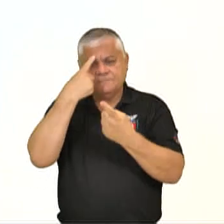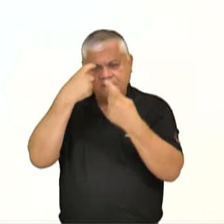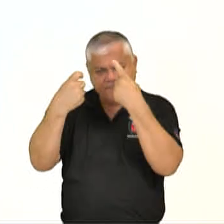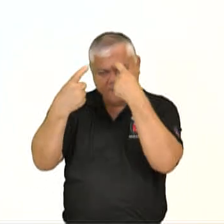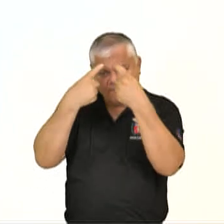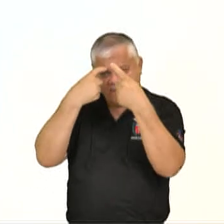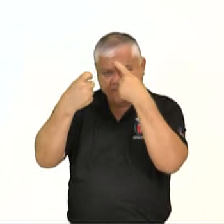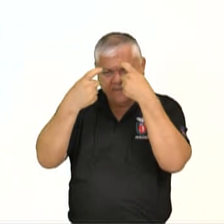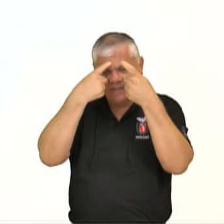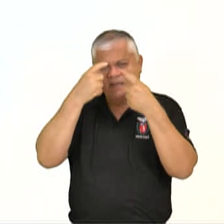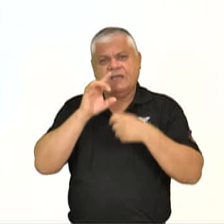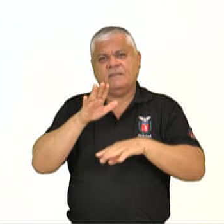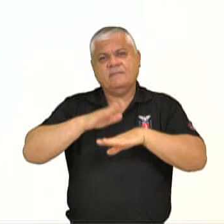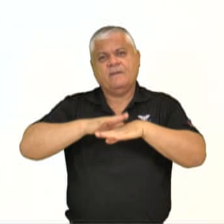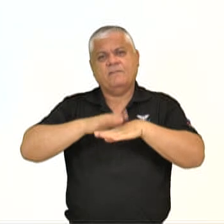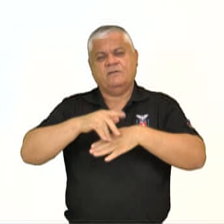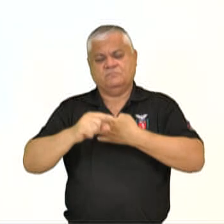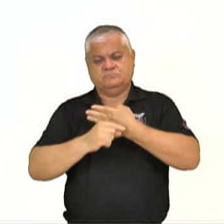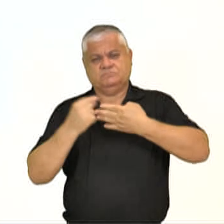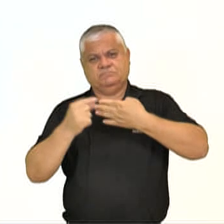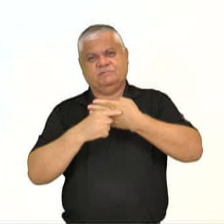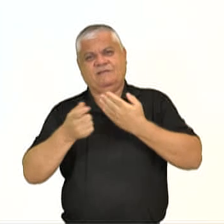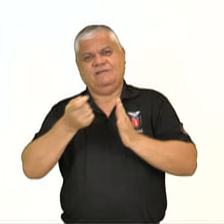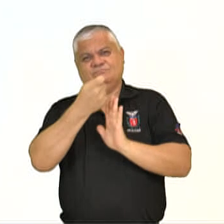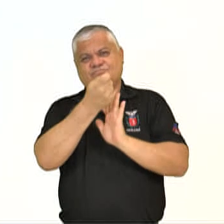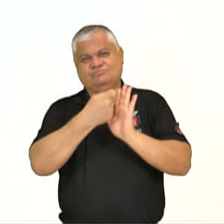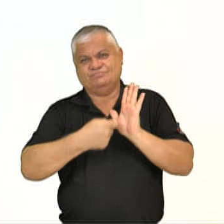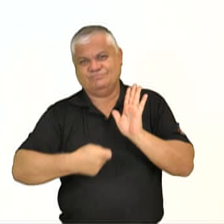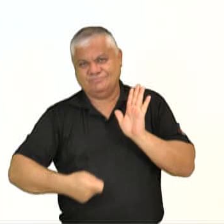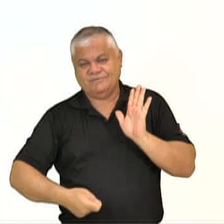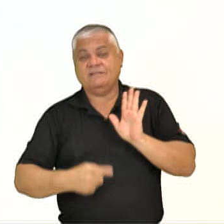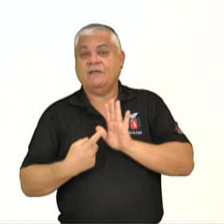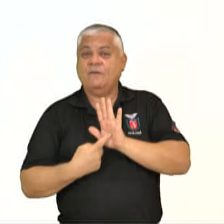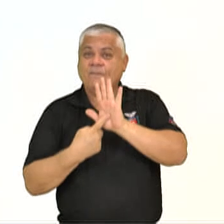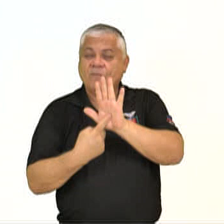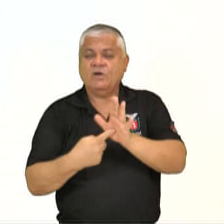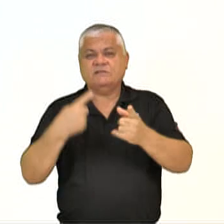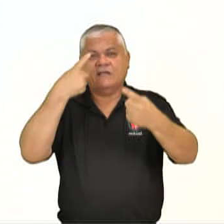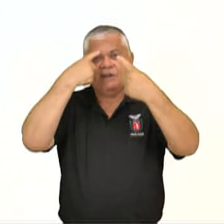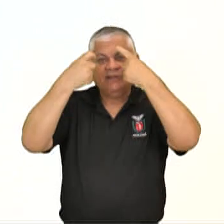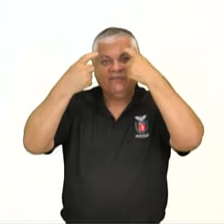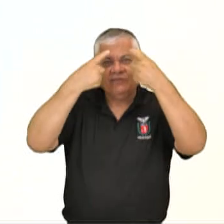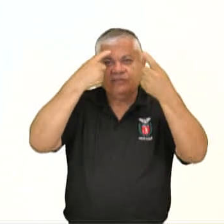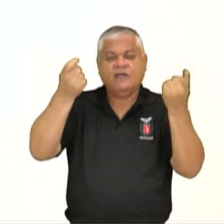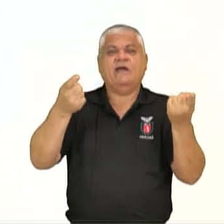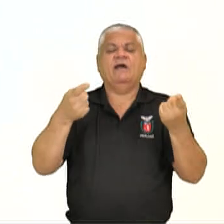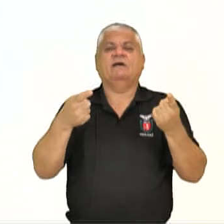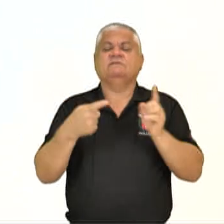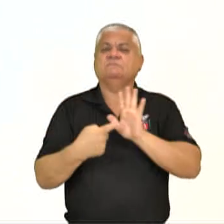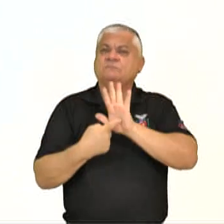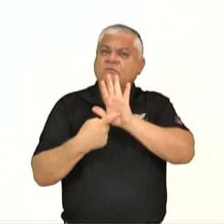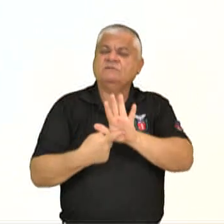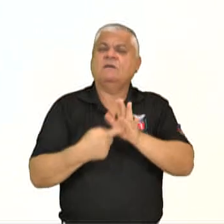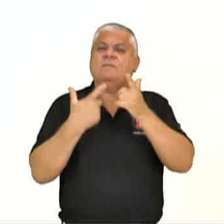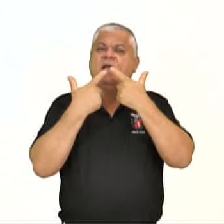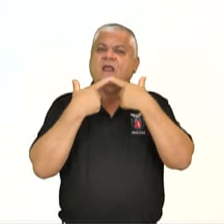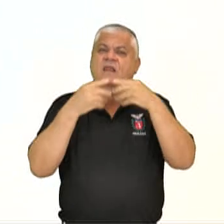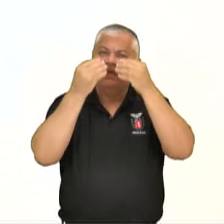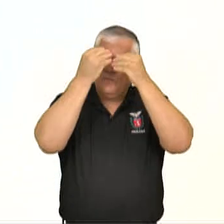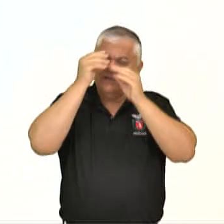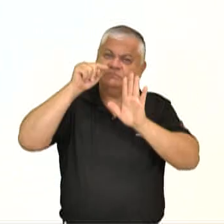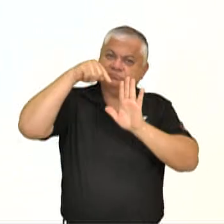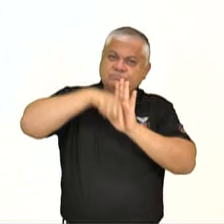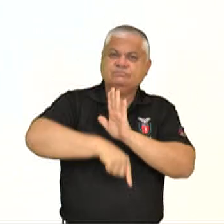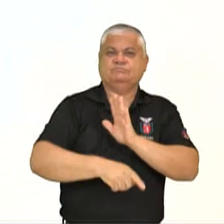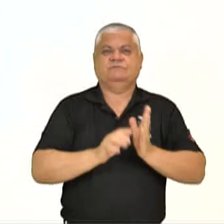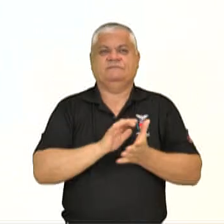criativa e inventiva de quem se expressa. Então, é utilizado para mostrar a criatividade, para ter ali uma linguagem mais